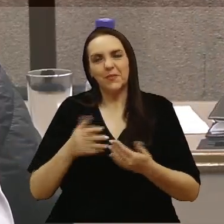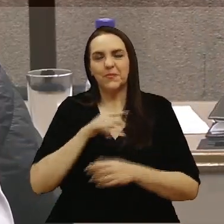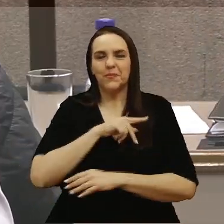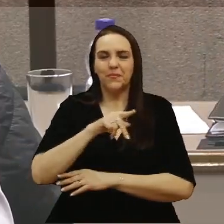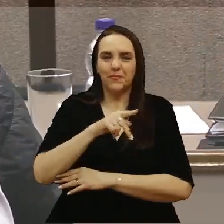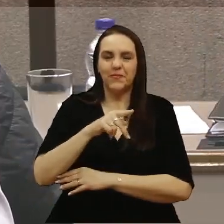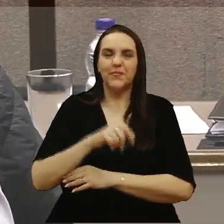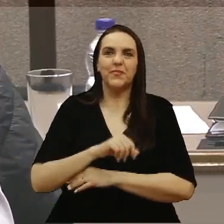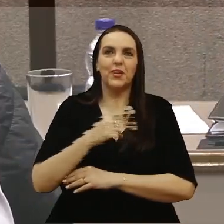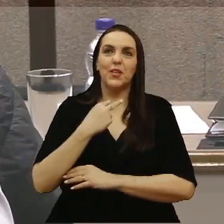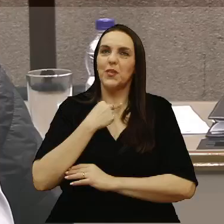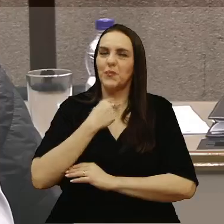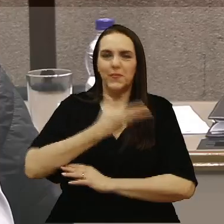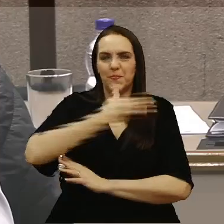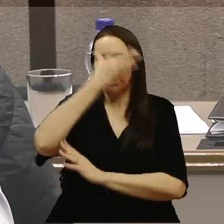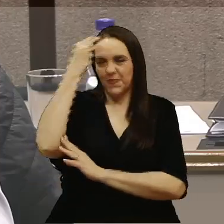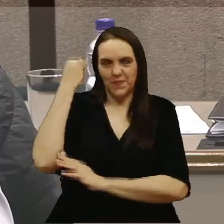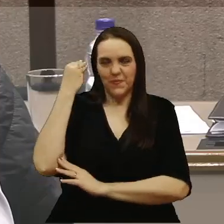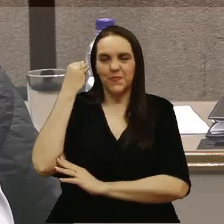então, não poderia deixar